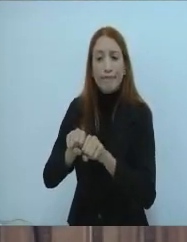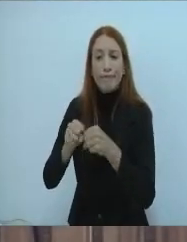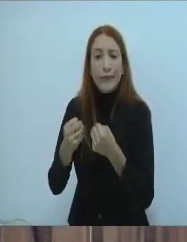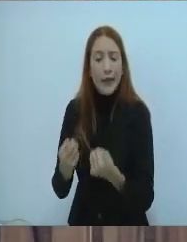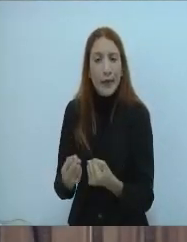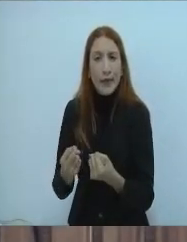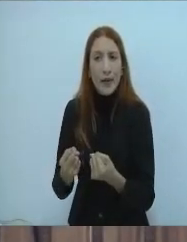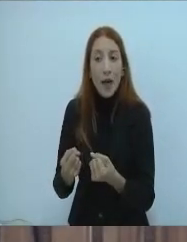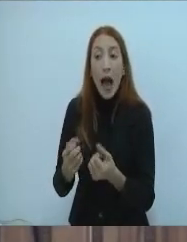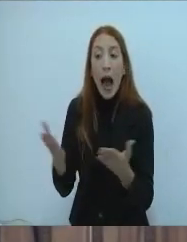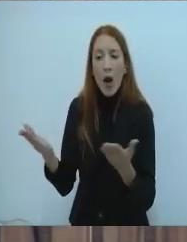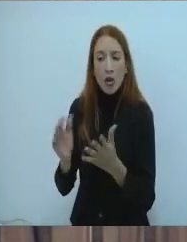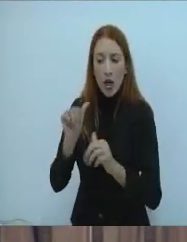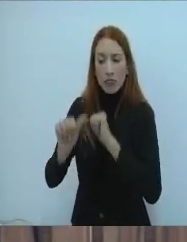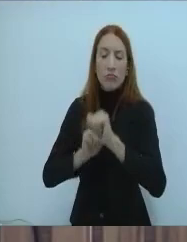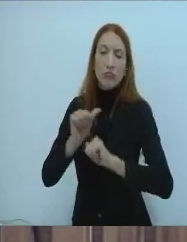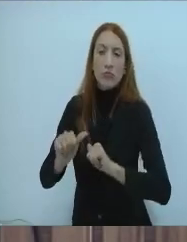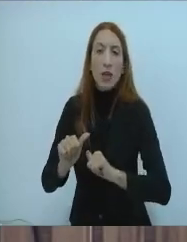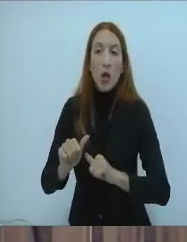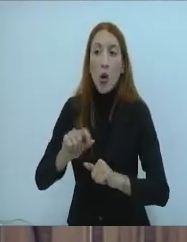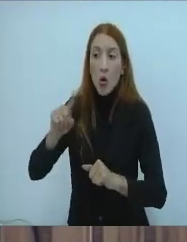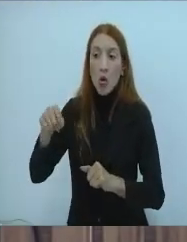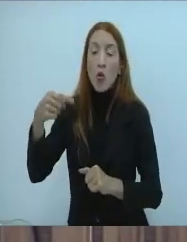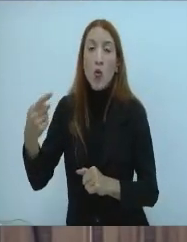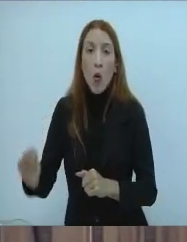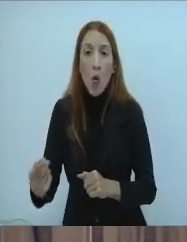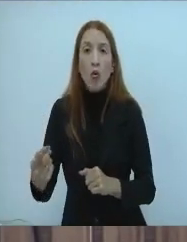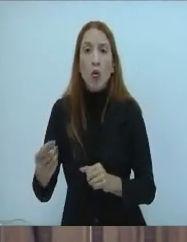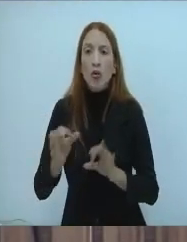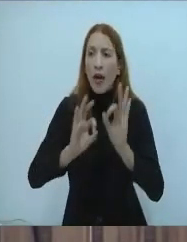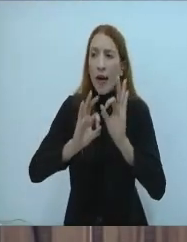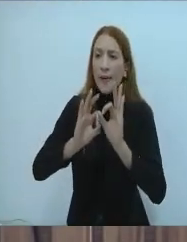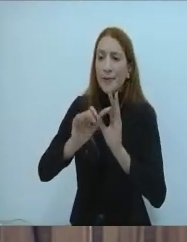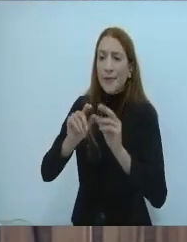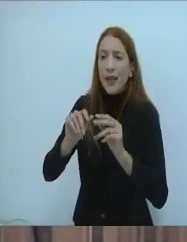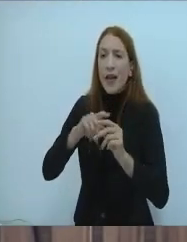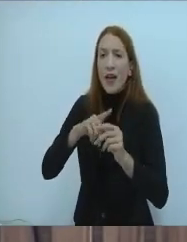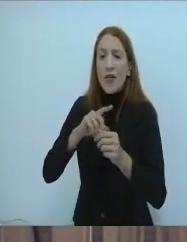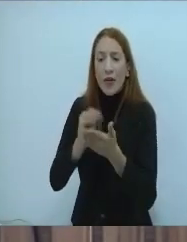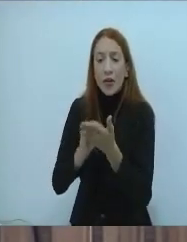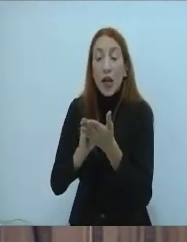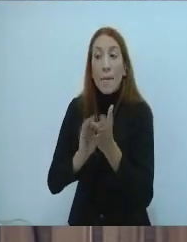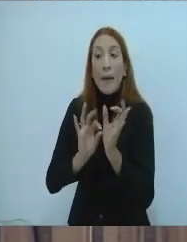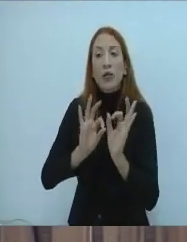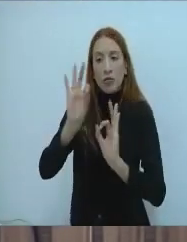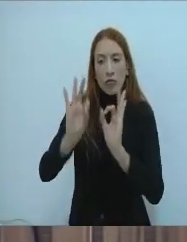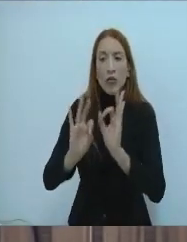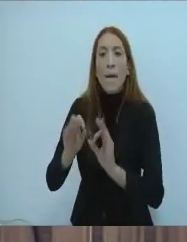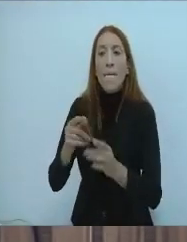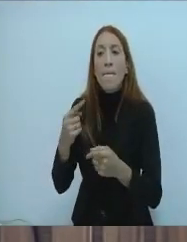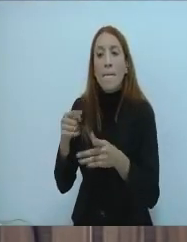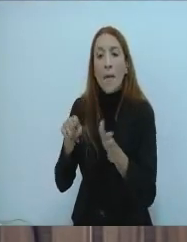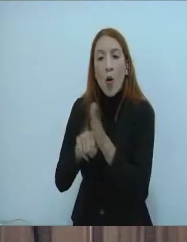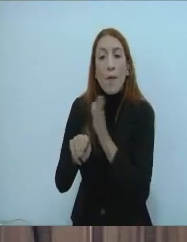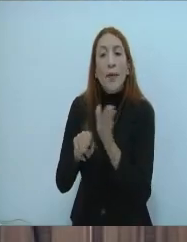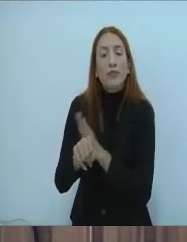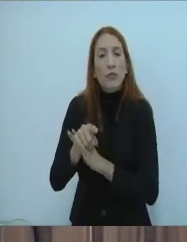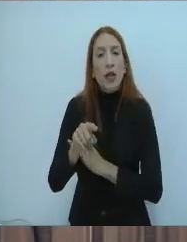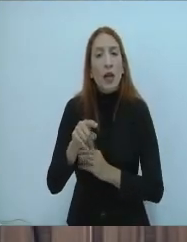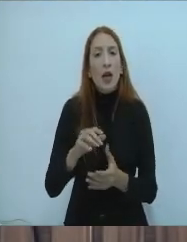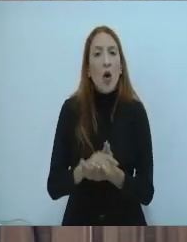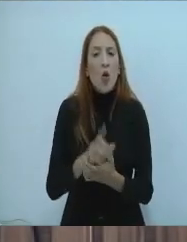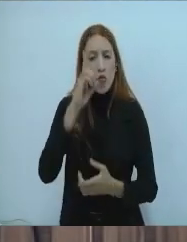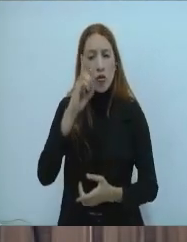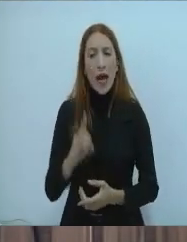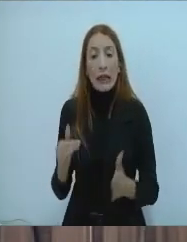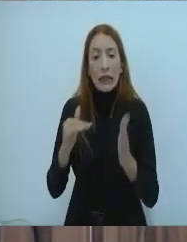tá resolvido e o outro deu defeito e também está resolvido porque hoje eu perguntei o diretor do hospital e ele falou